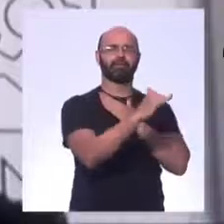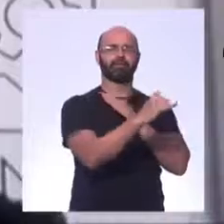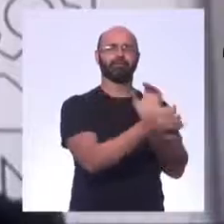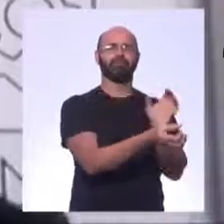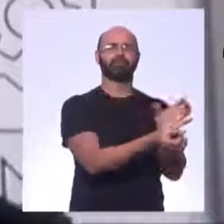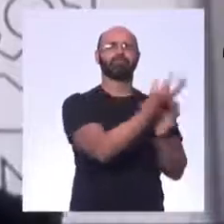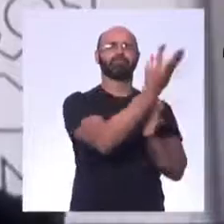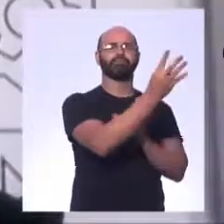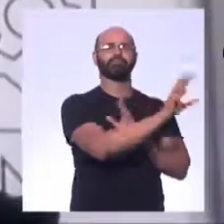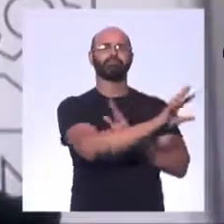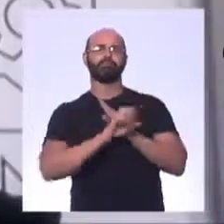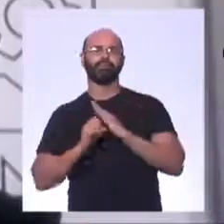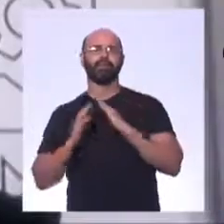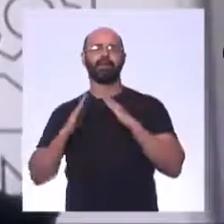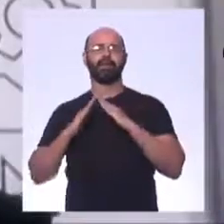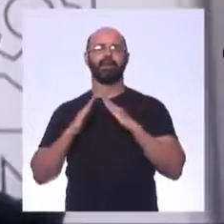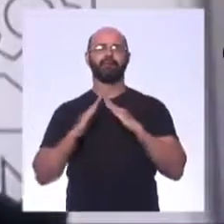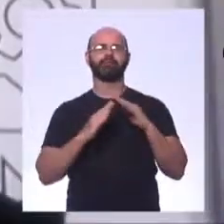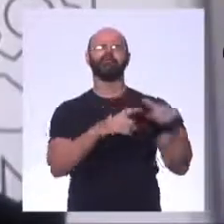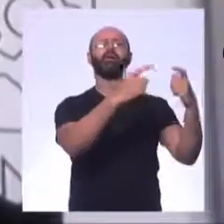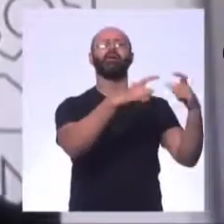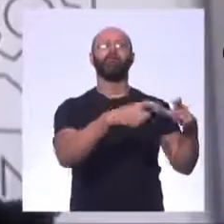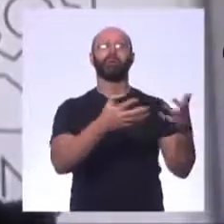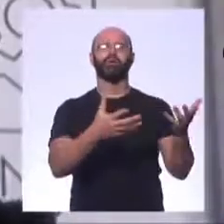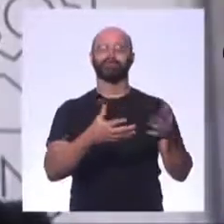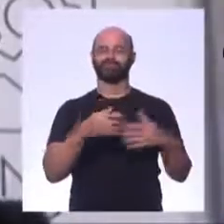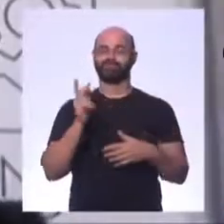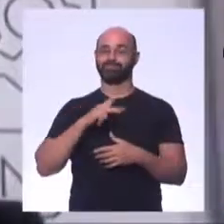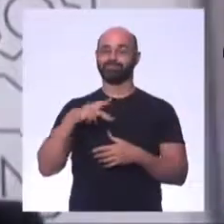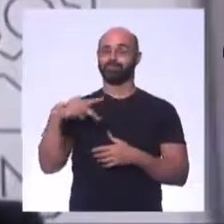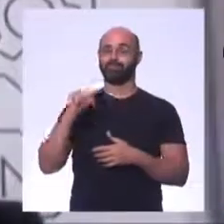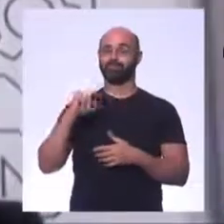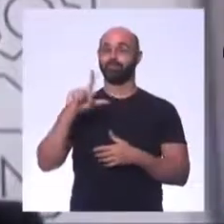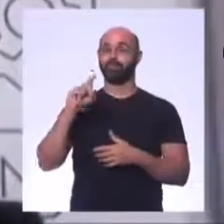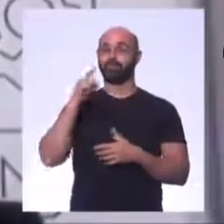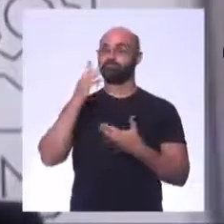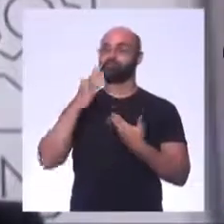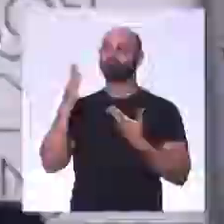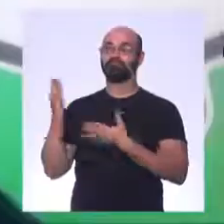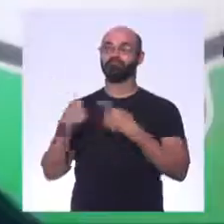sua colaboração, vou passar a palavra para você, por favor.